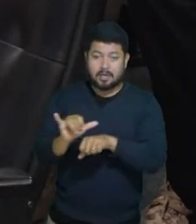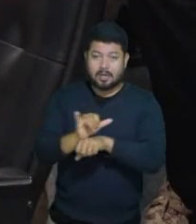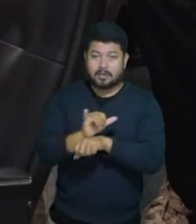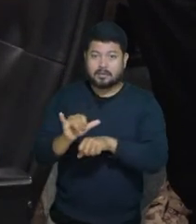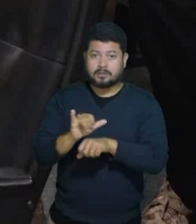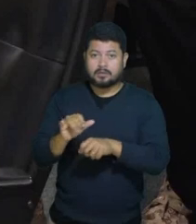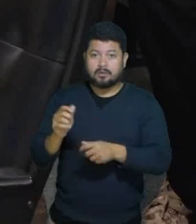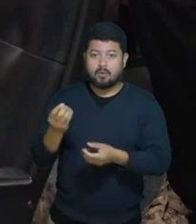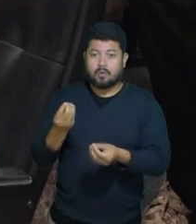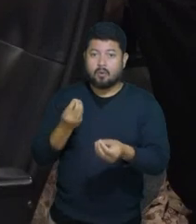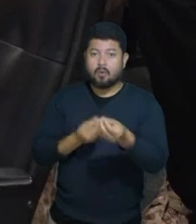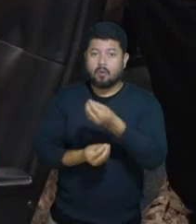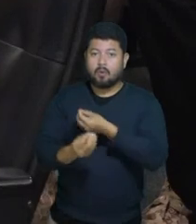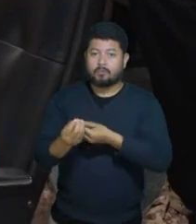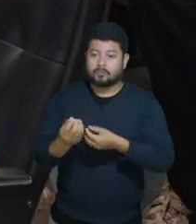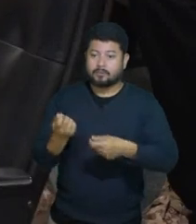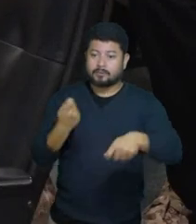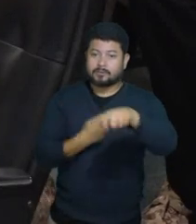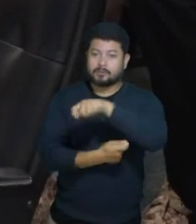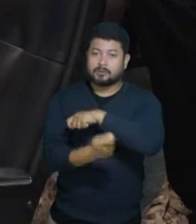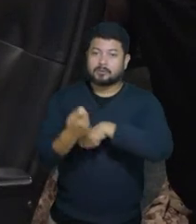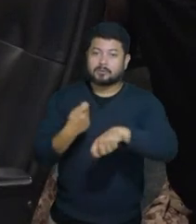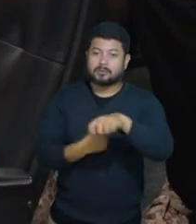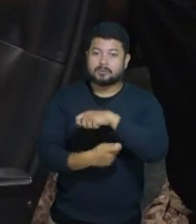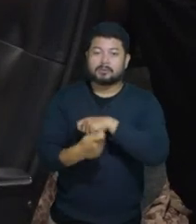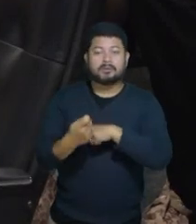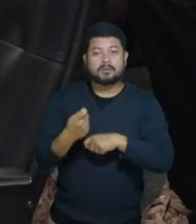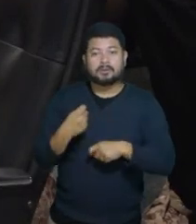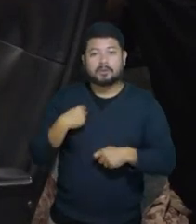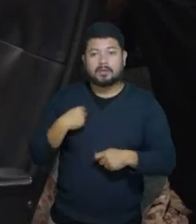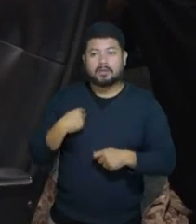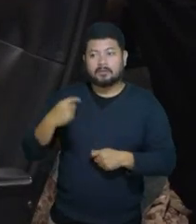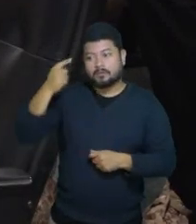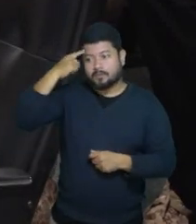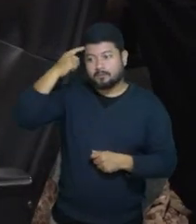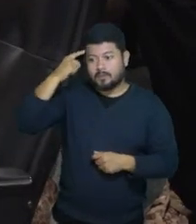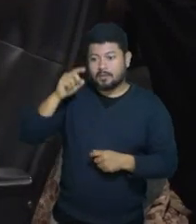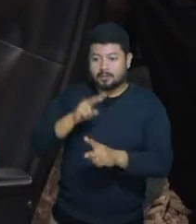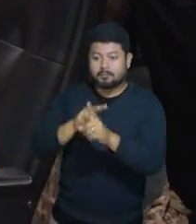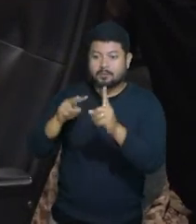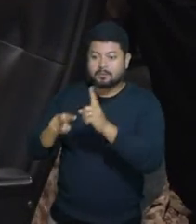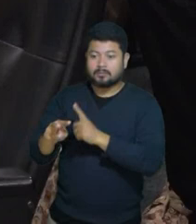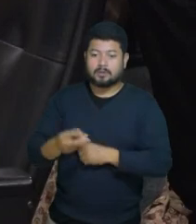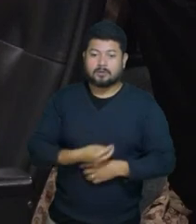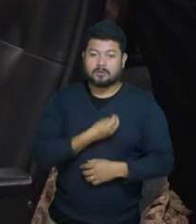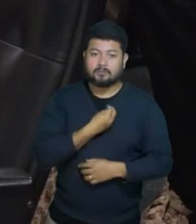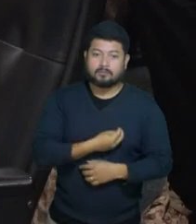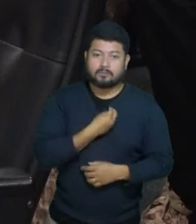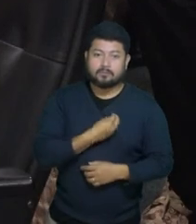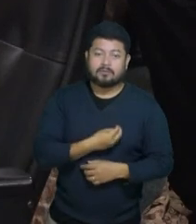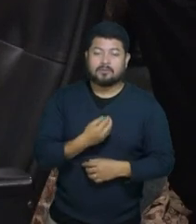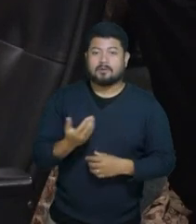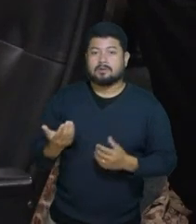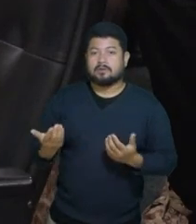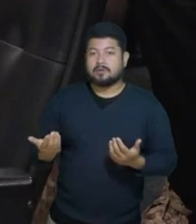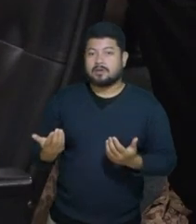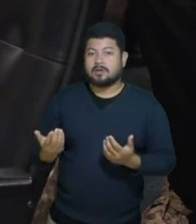aspecto econômico. Porque às vezes a gente aborda pelo aspecto de vida, de deslocamento